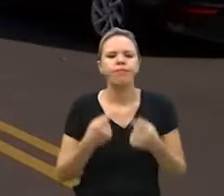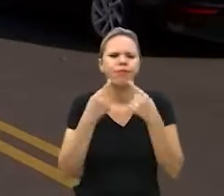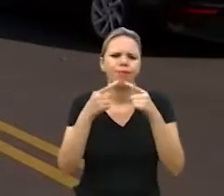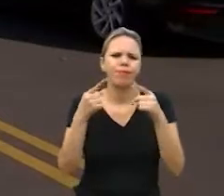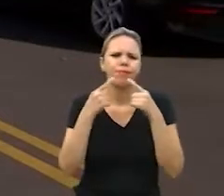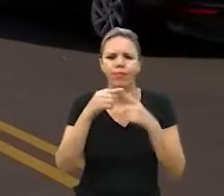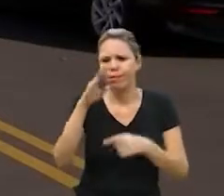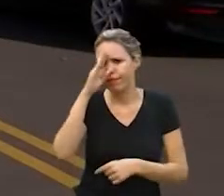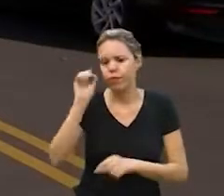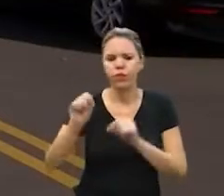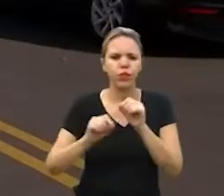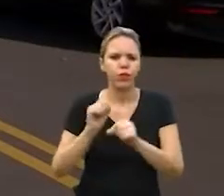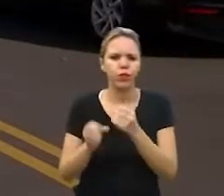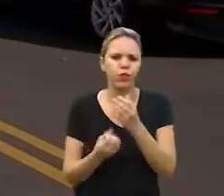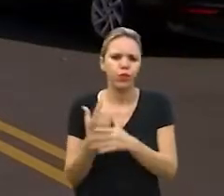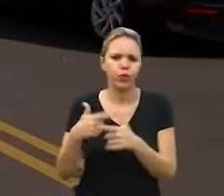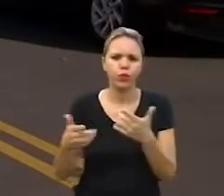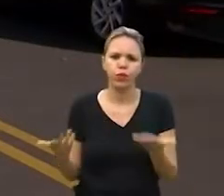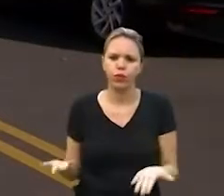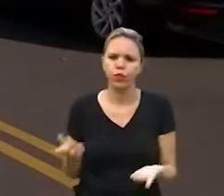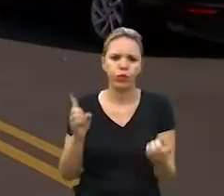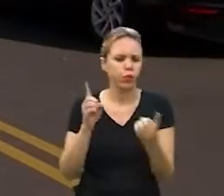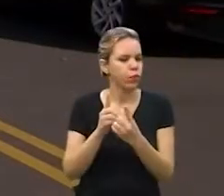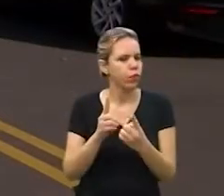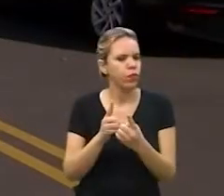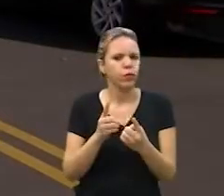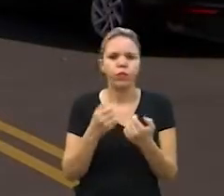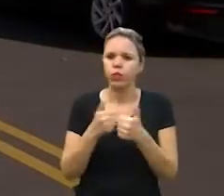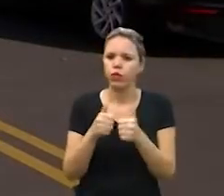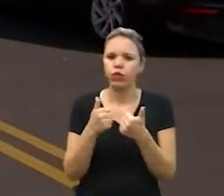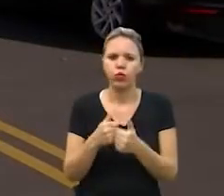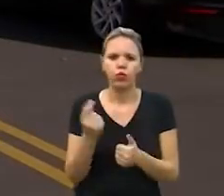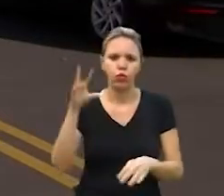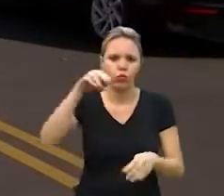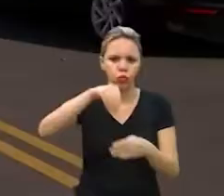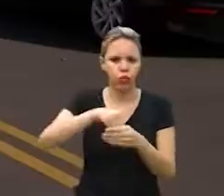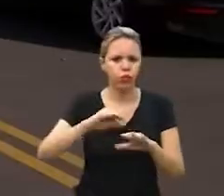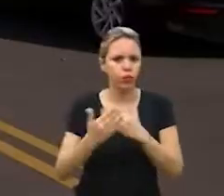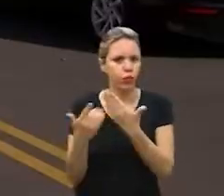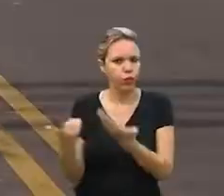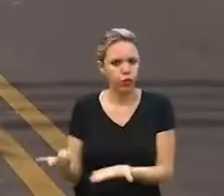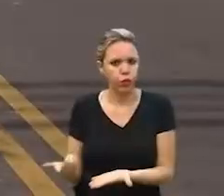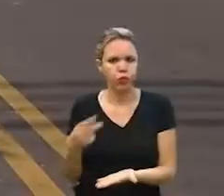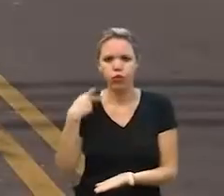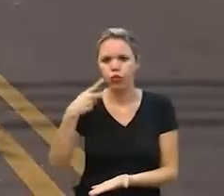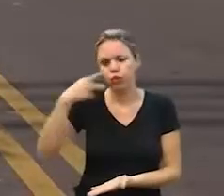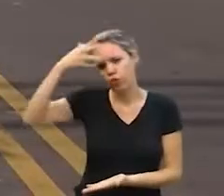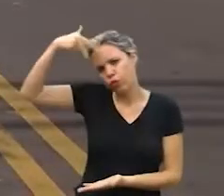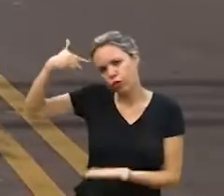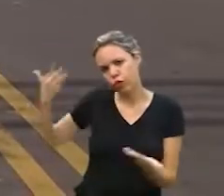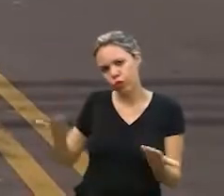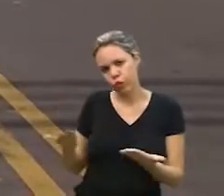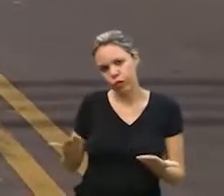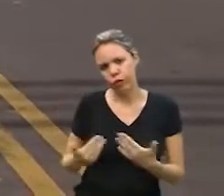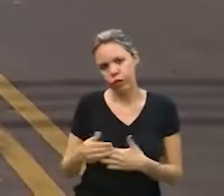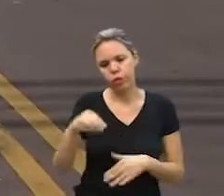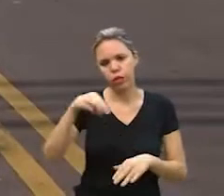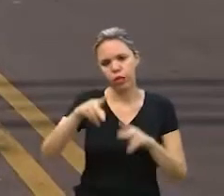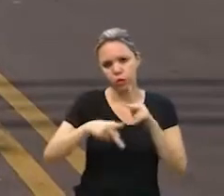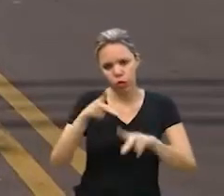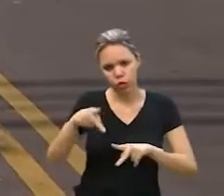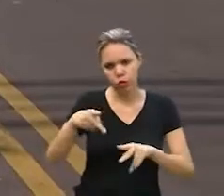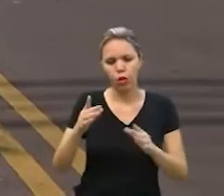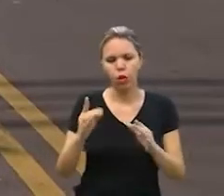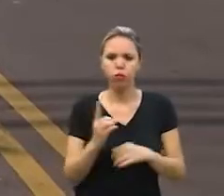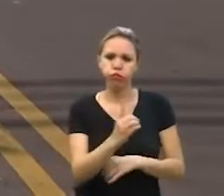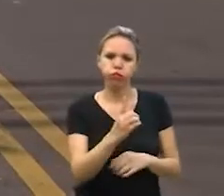hoje a reclamação principal é que não é atendido por uma linha de ônibus que passe dentro do bairro. Segundo o vereador, atualmente, o